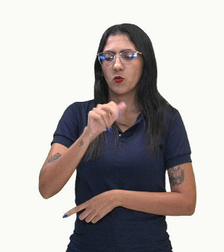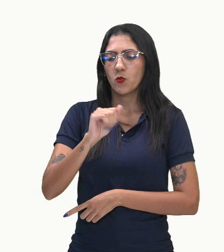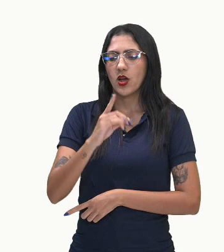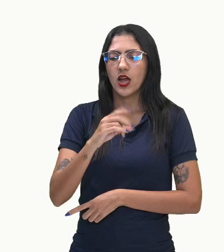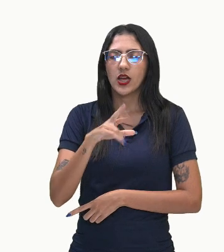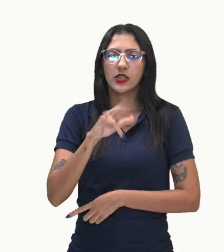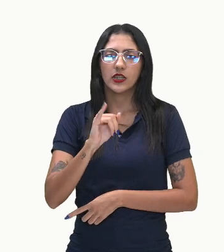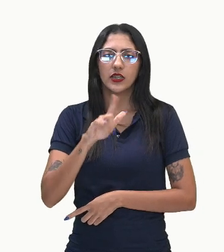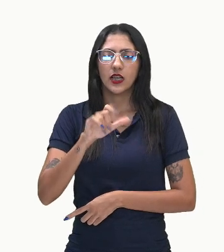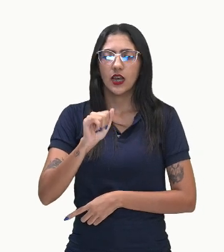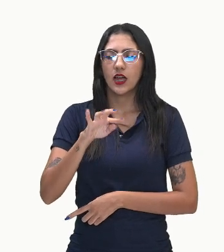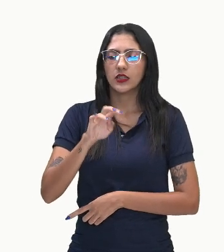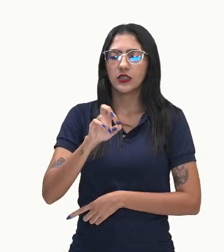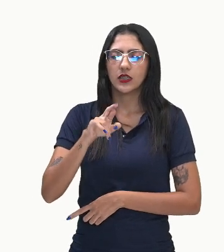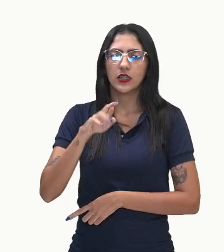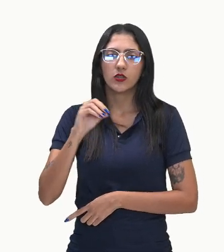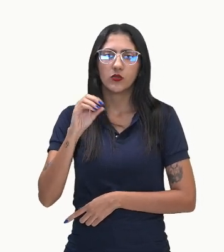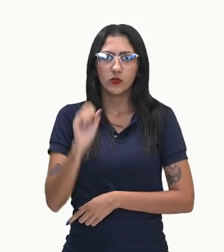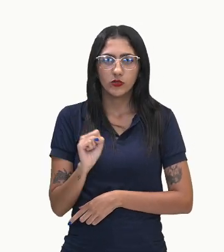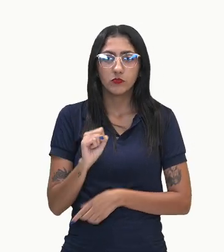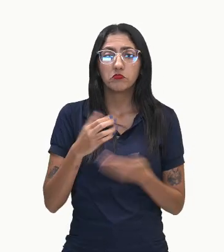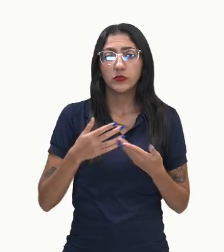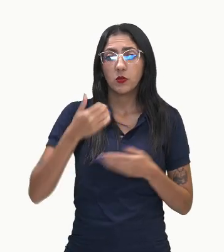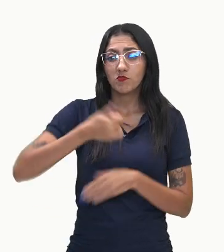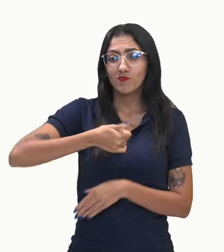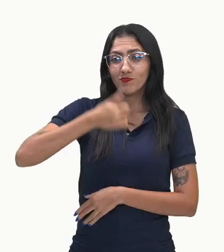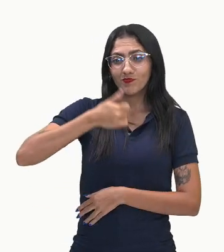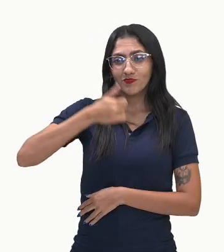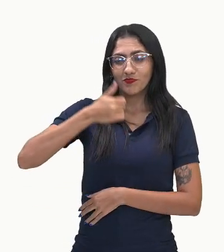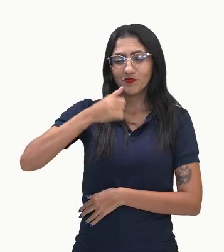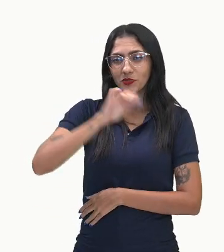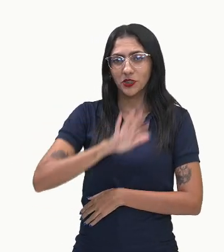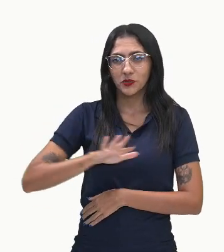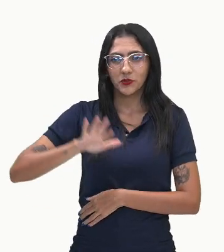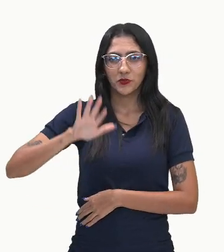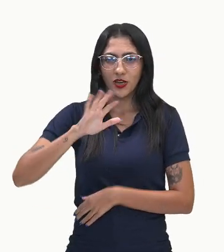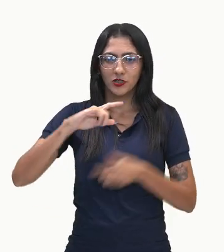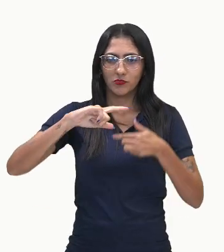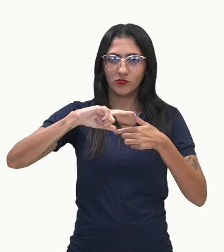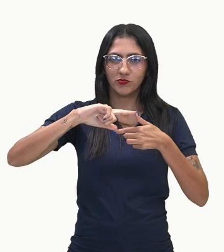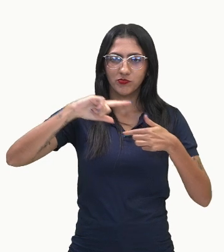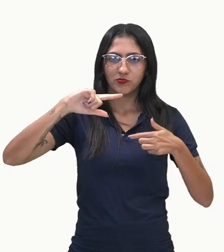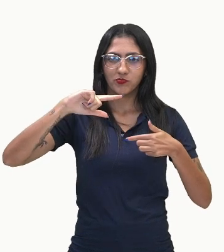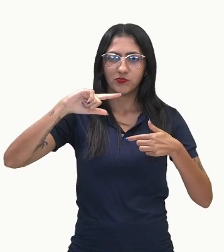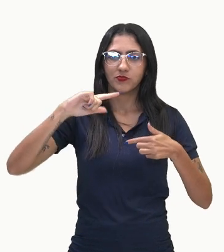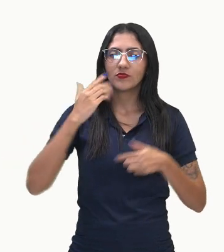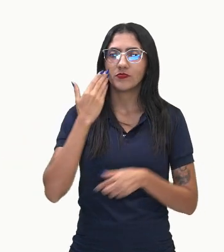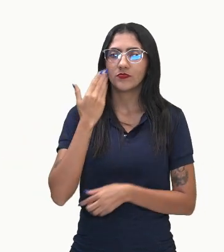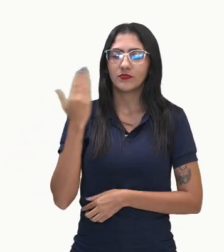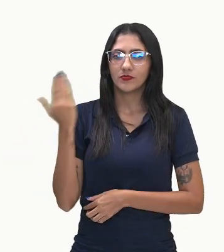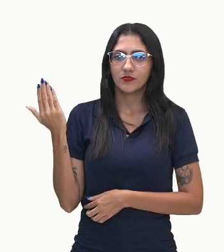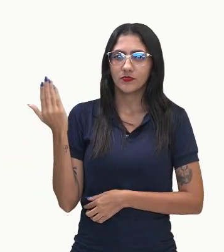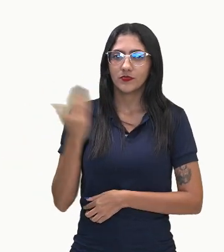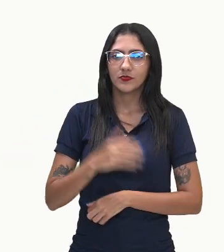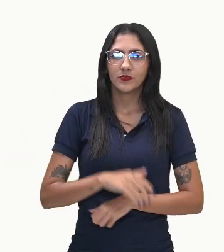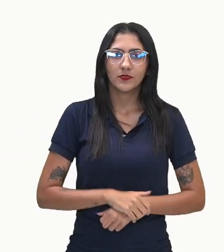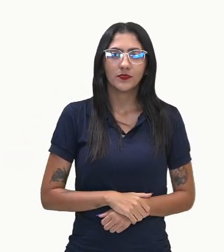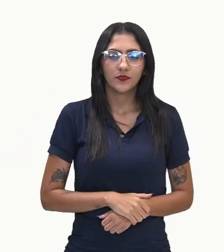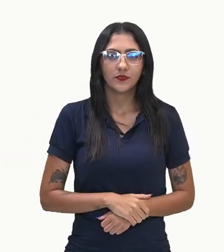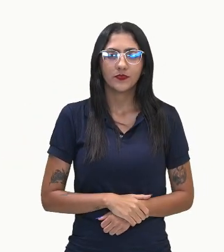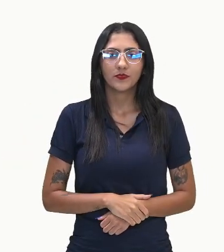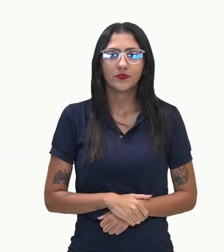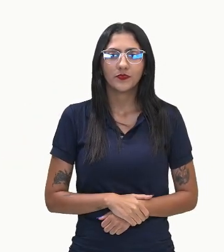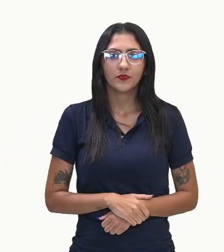primeiro quadrilátero que nós iremos trabalhar são os paralelogramos,